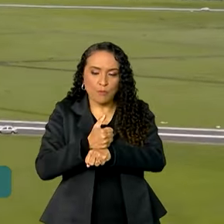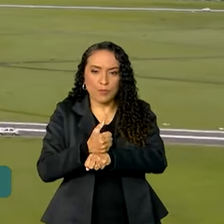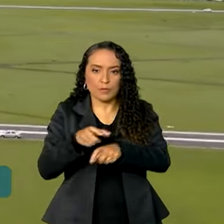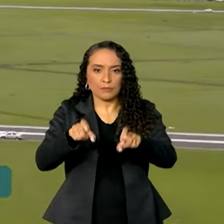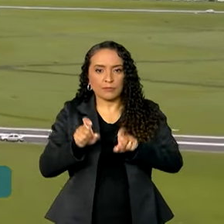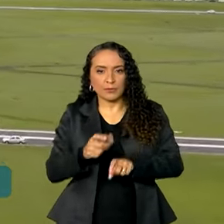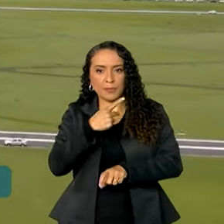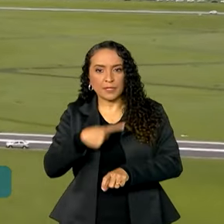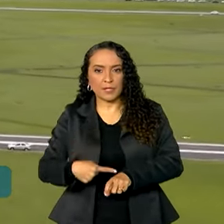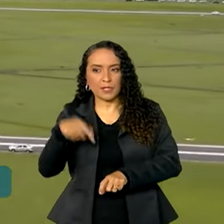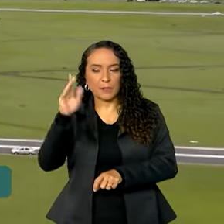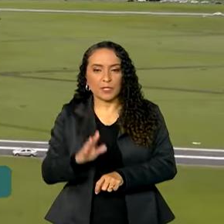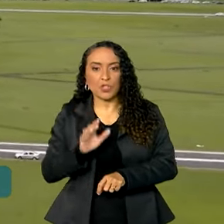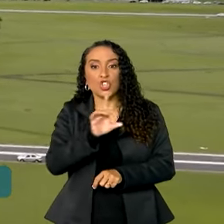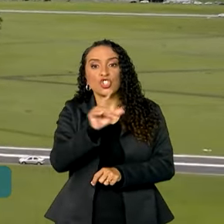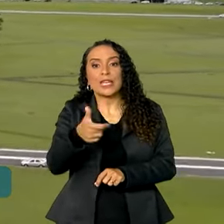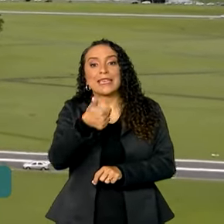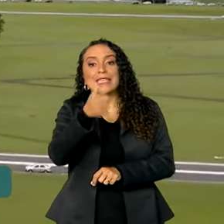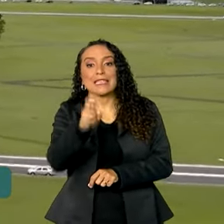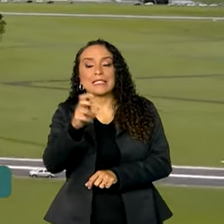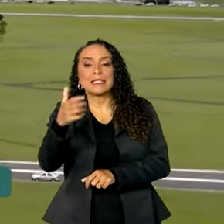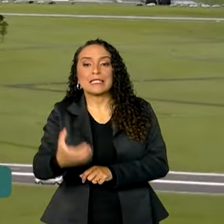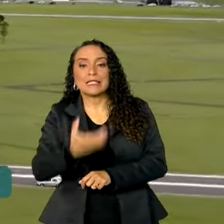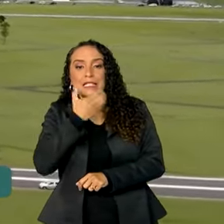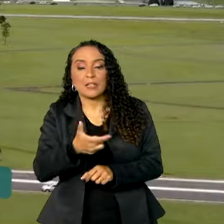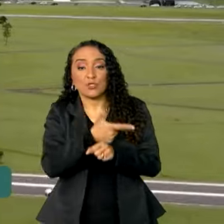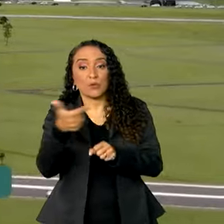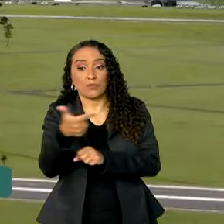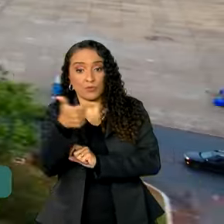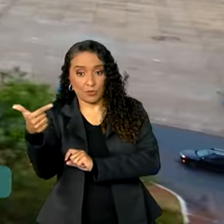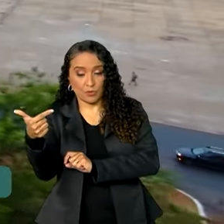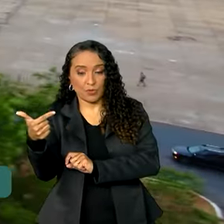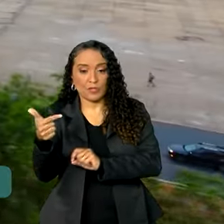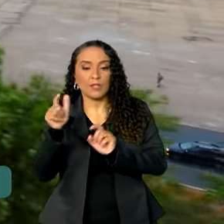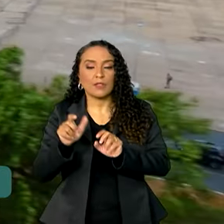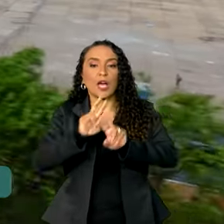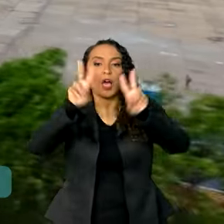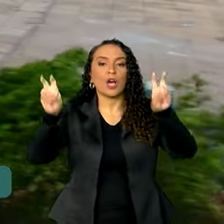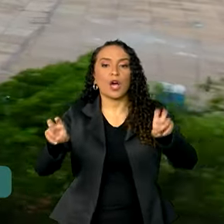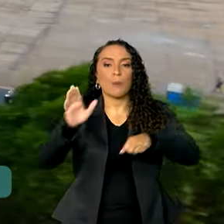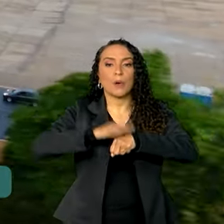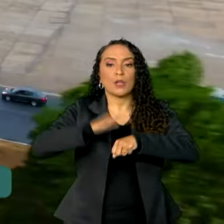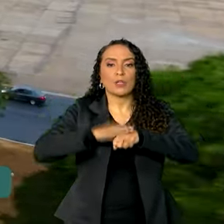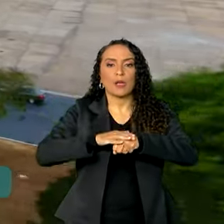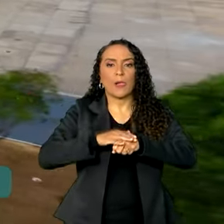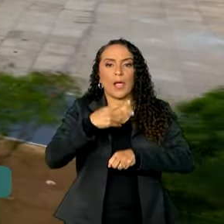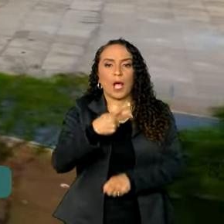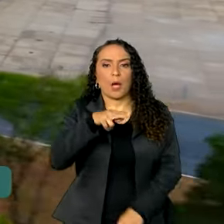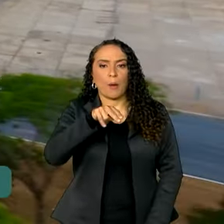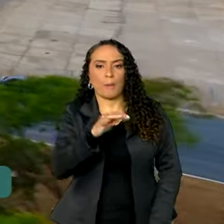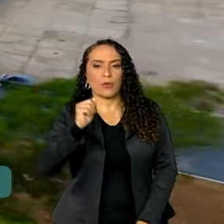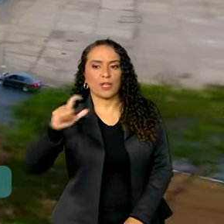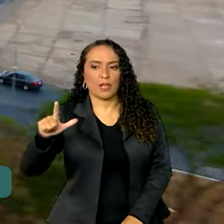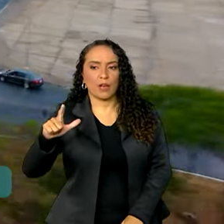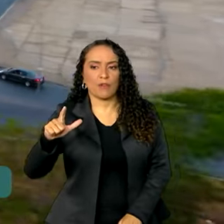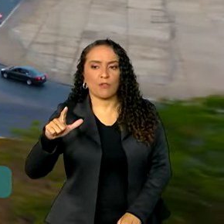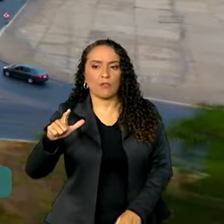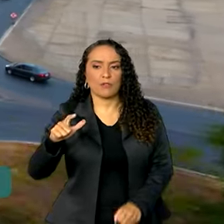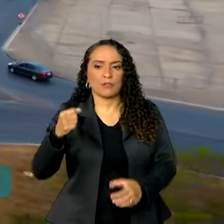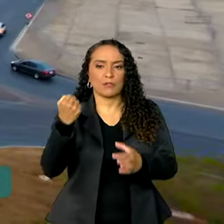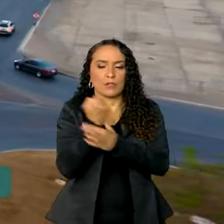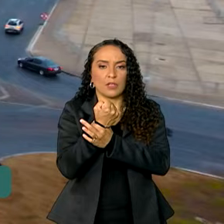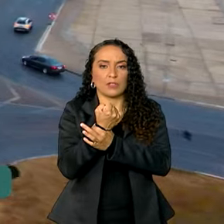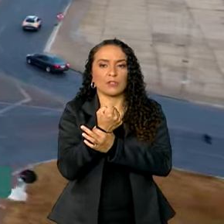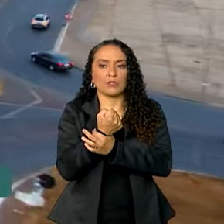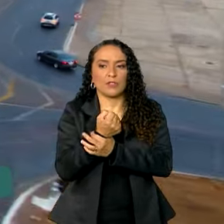país seria no dia 15 de dezembro de 2022, na chamada Operação Punhal Verde e Amarelo. E os envolvidos são,